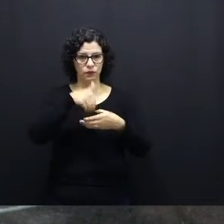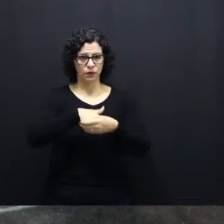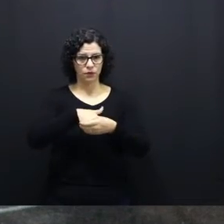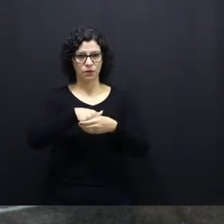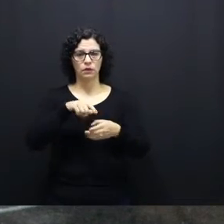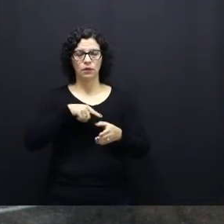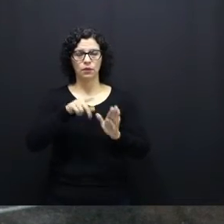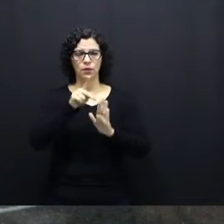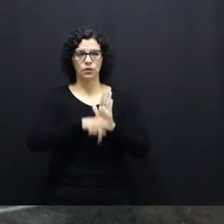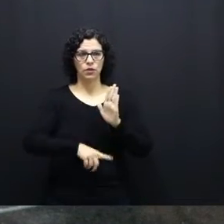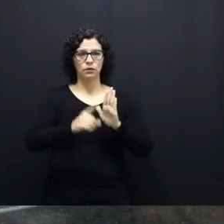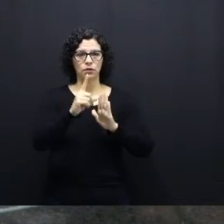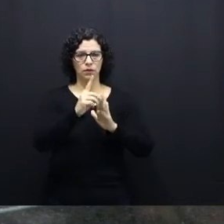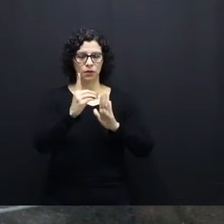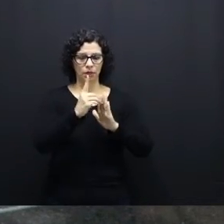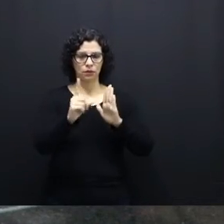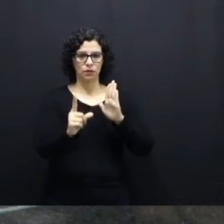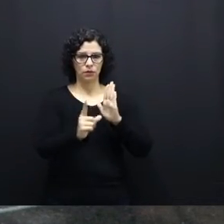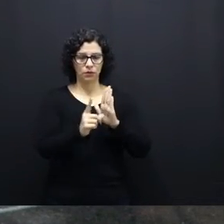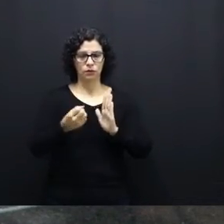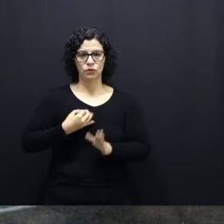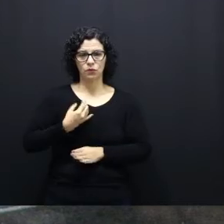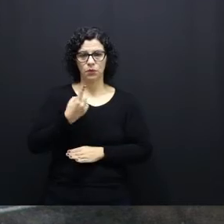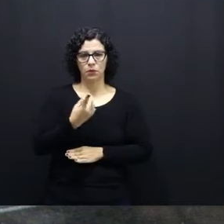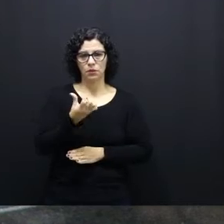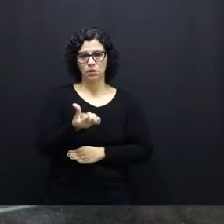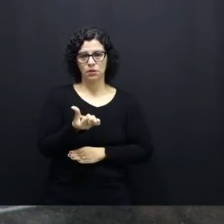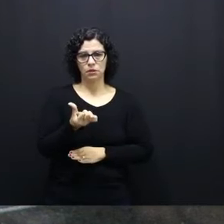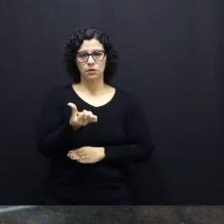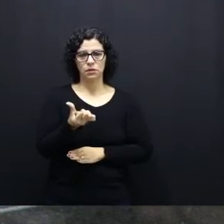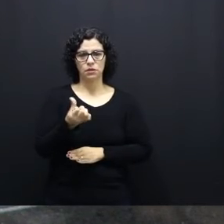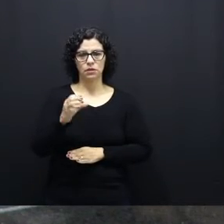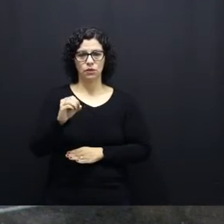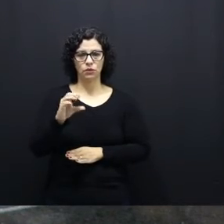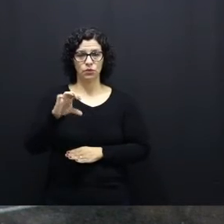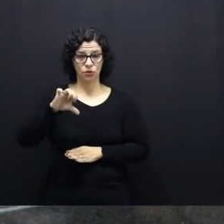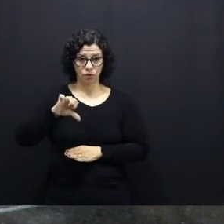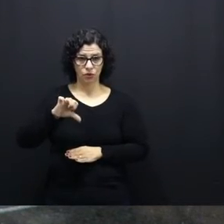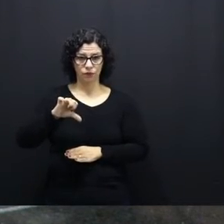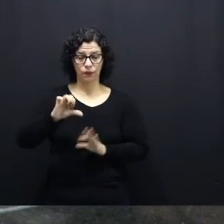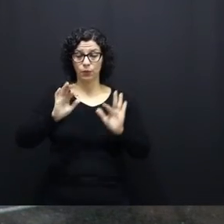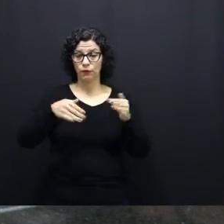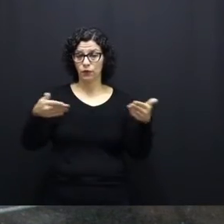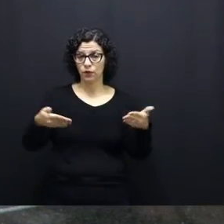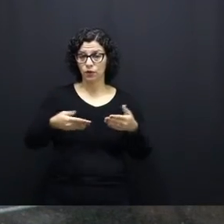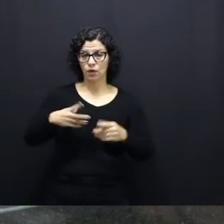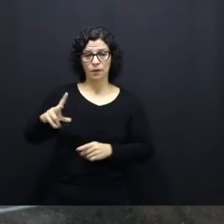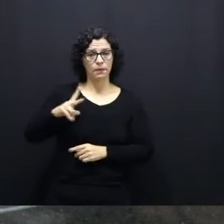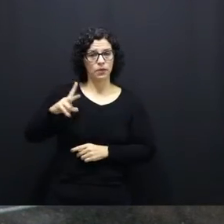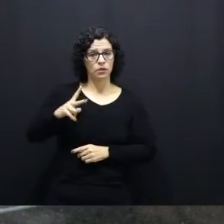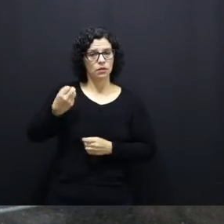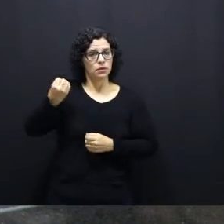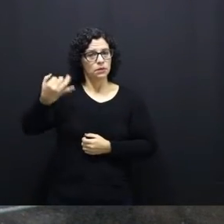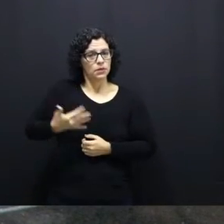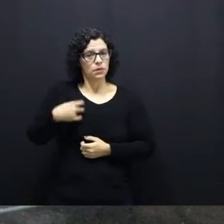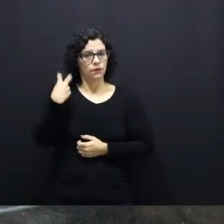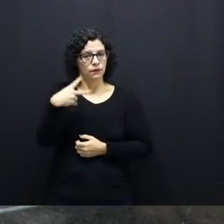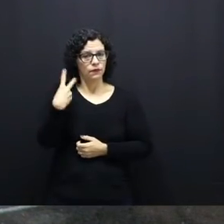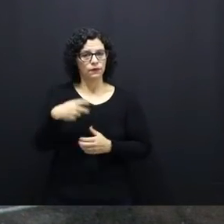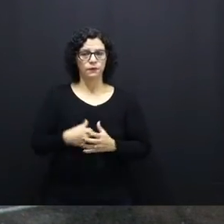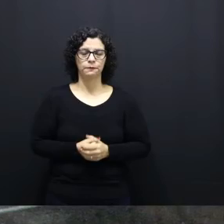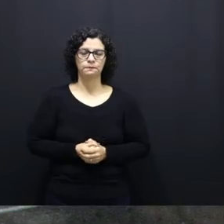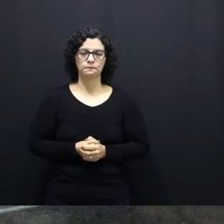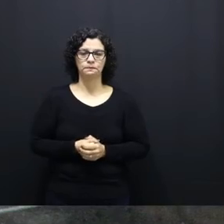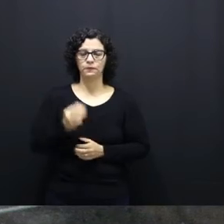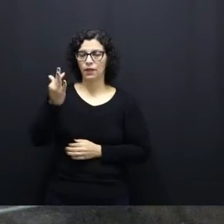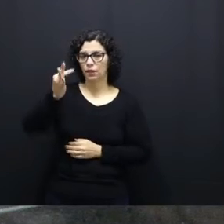do projeto de decreto legislativo número 1609 por fim usados a palavra explicação pessoal os vereadores